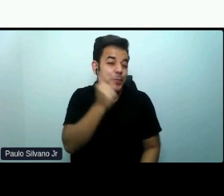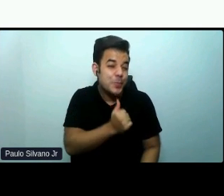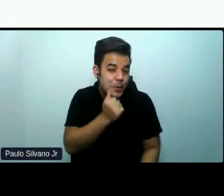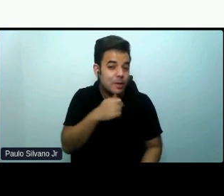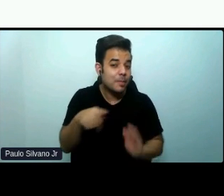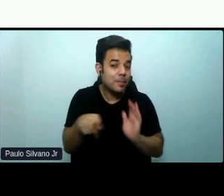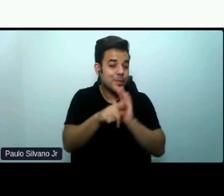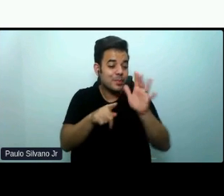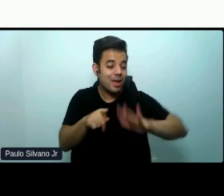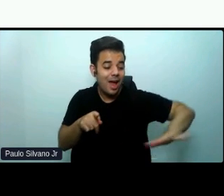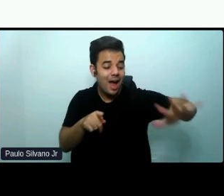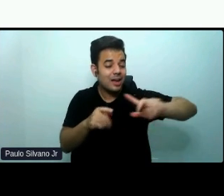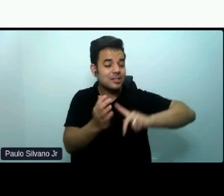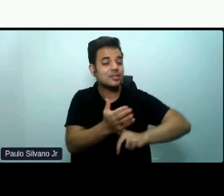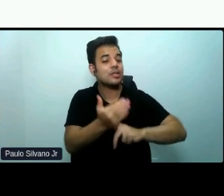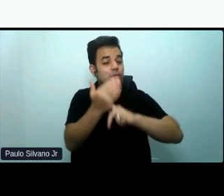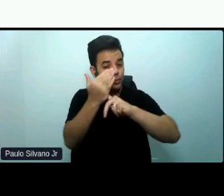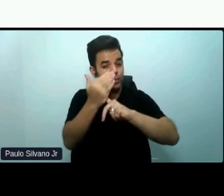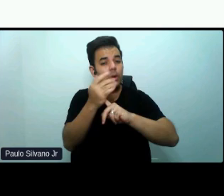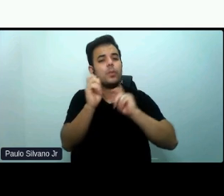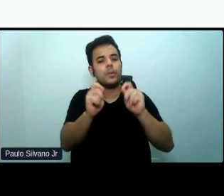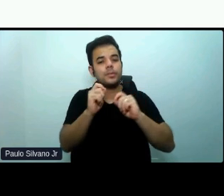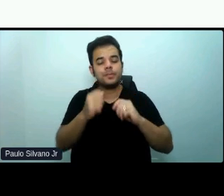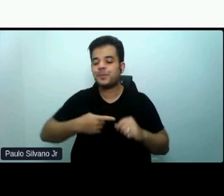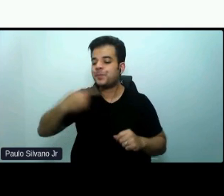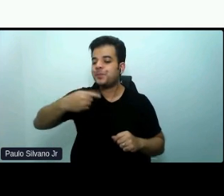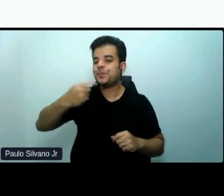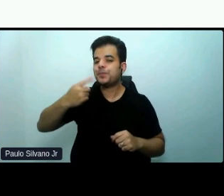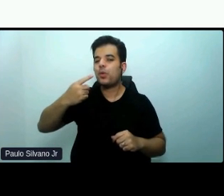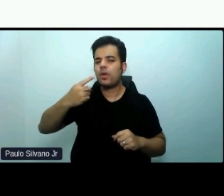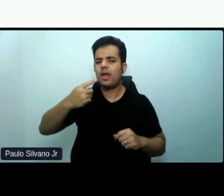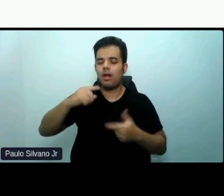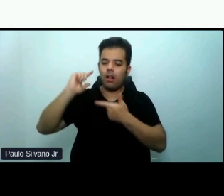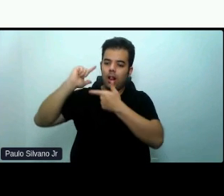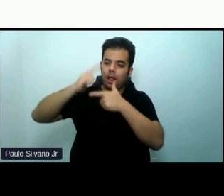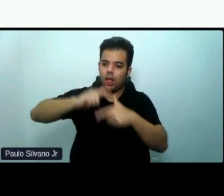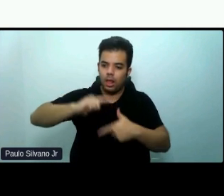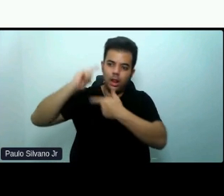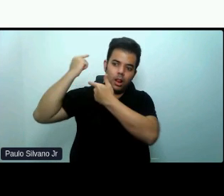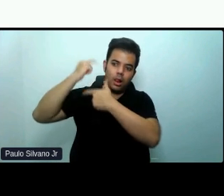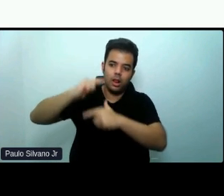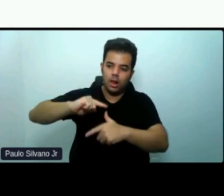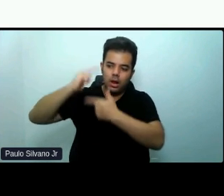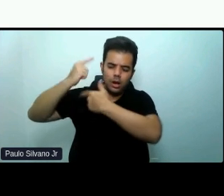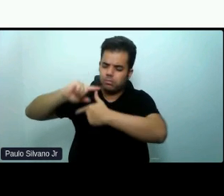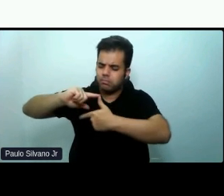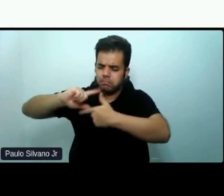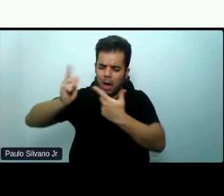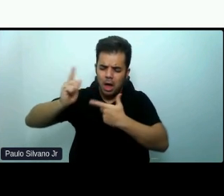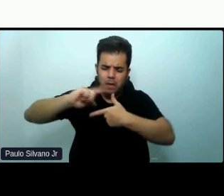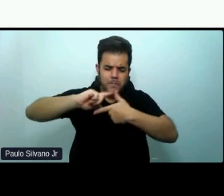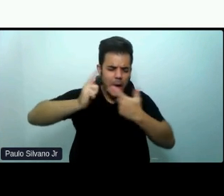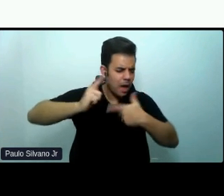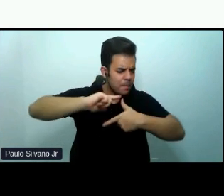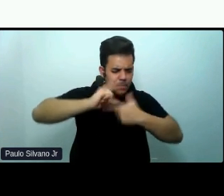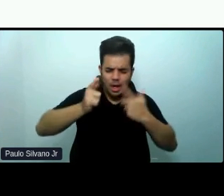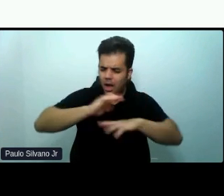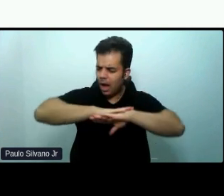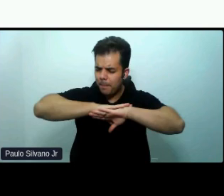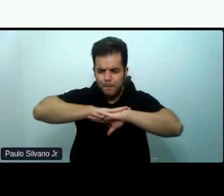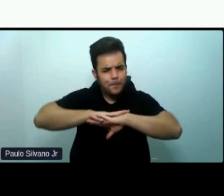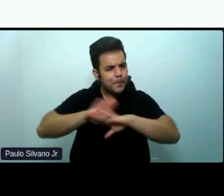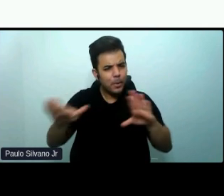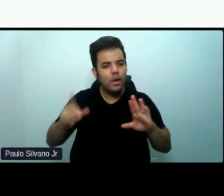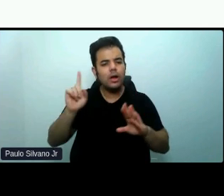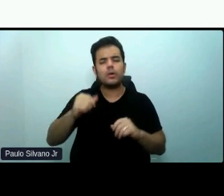de tecnologia, o primeiro passo é desconstruir esses estereótipos que vêm lá de trás, que sempre diferenciam o que